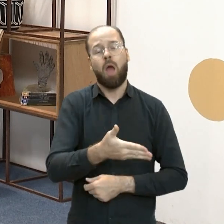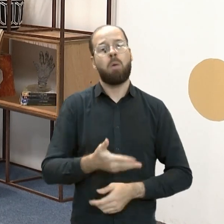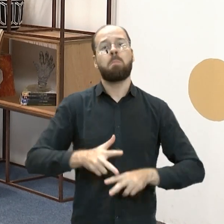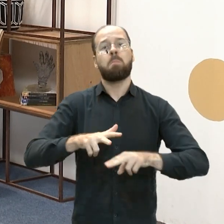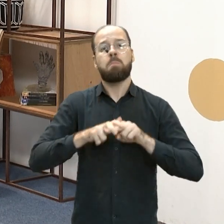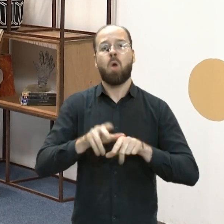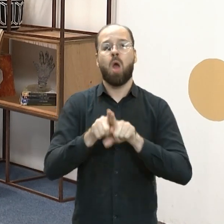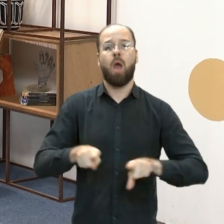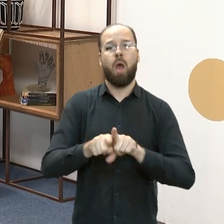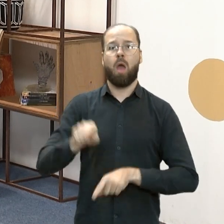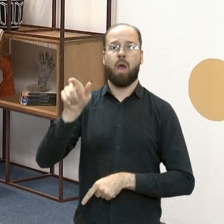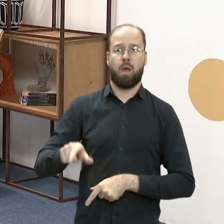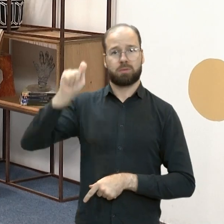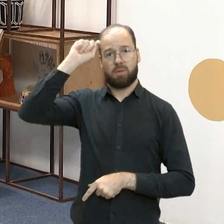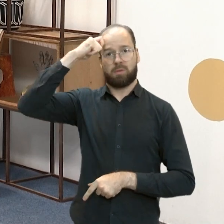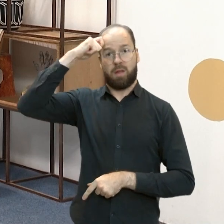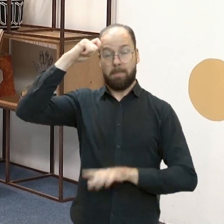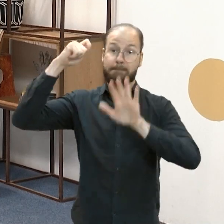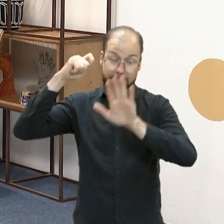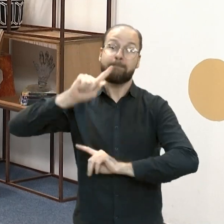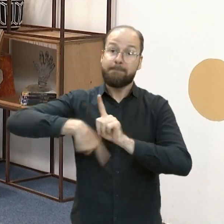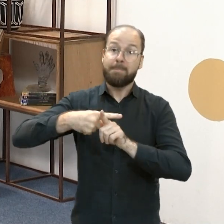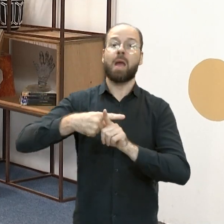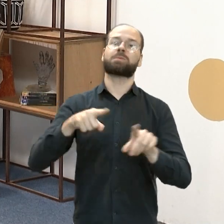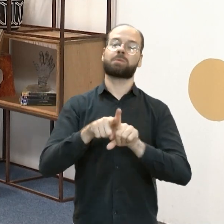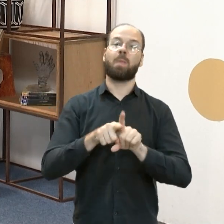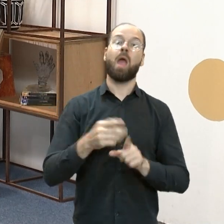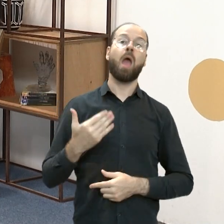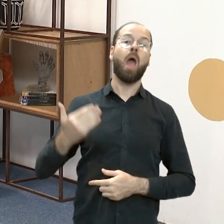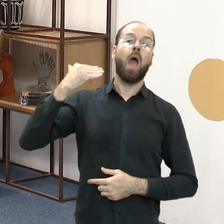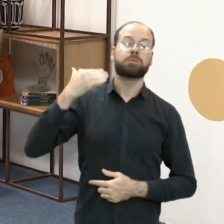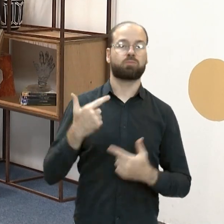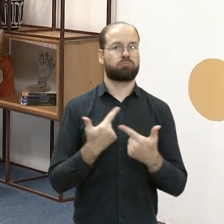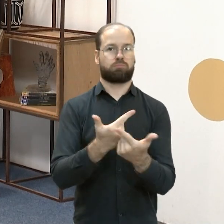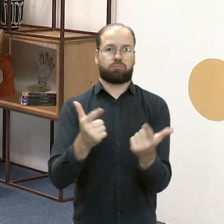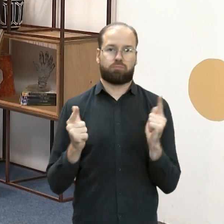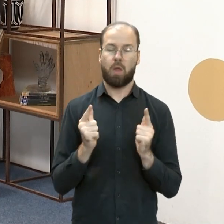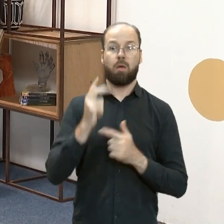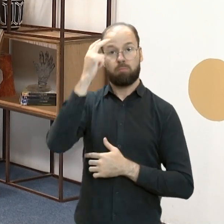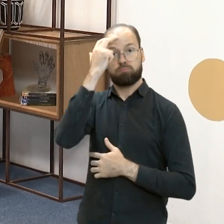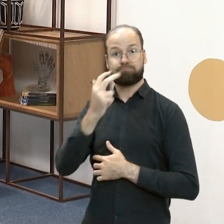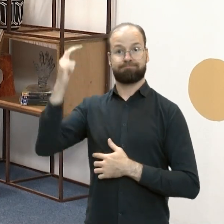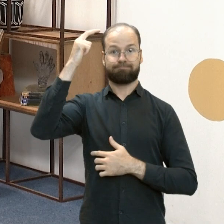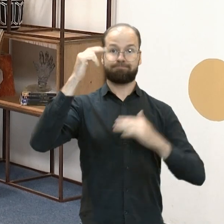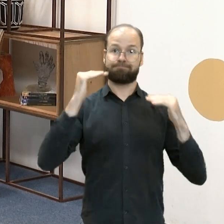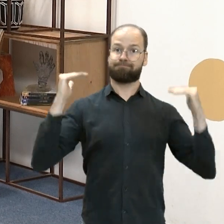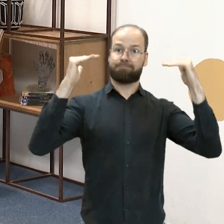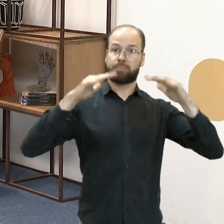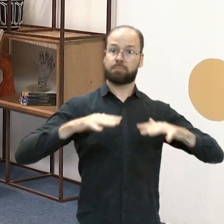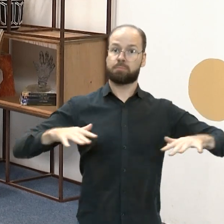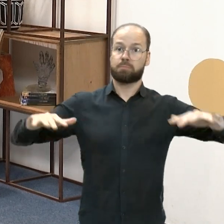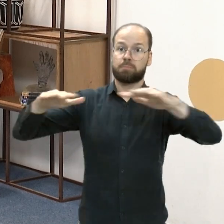mulher negra, mas especialmente do fato das mulheres não terem espaço no mundo da intelectualidade. Então, eu digo que